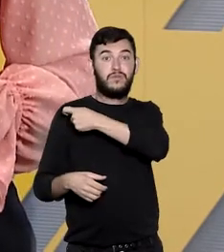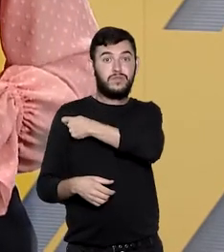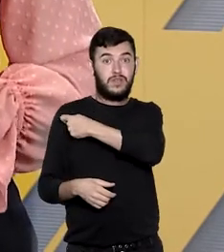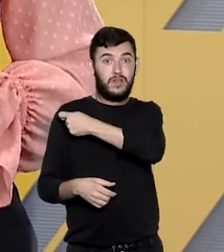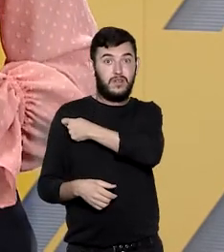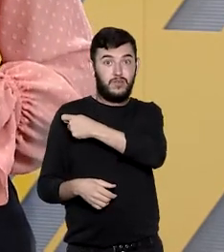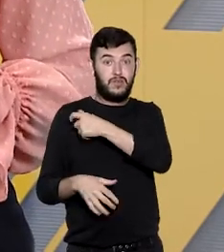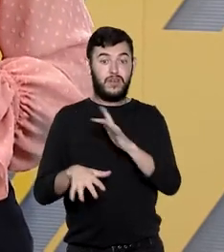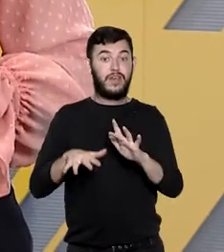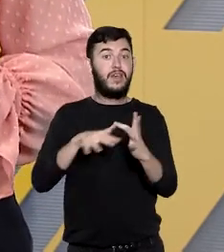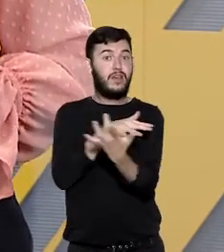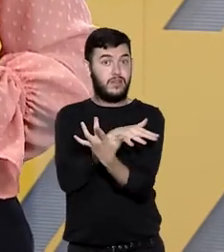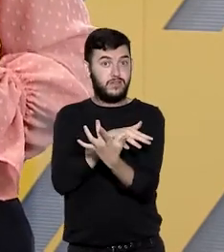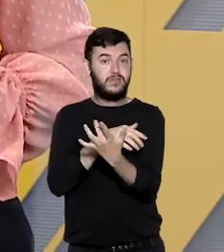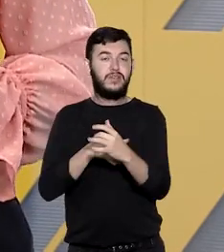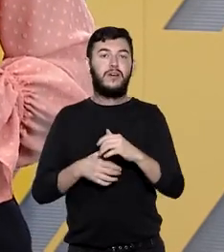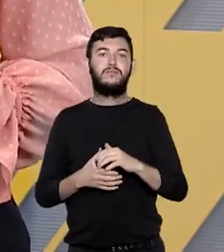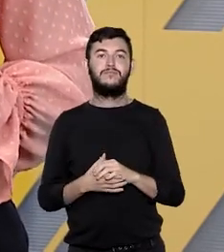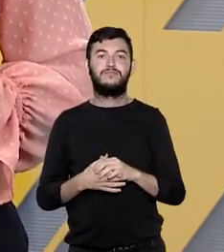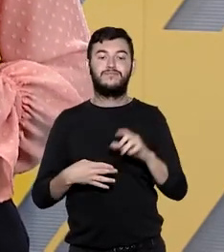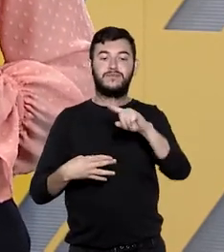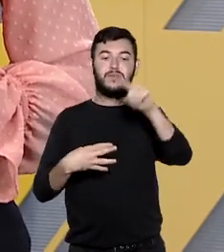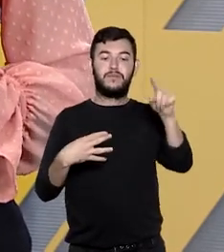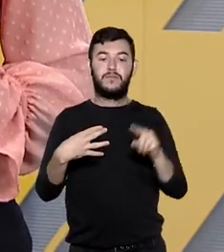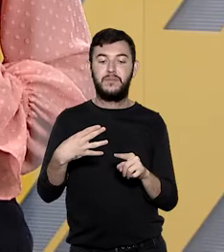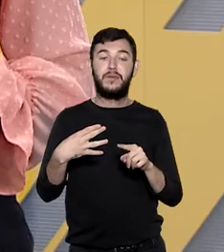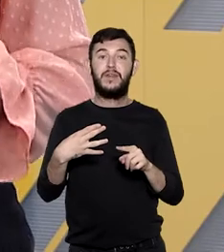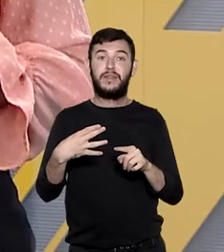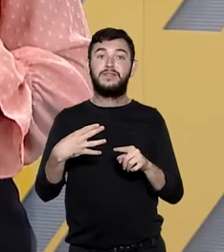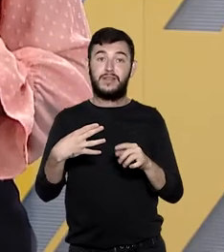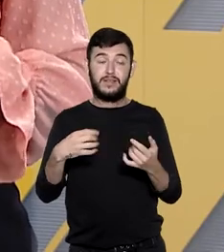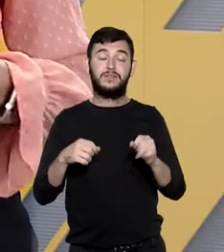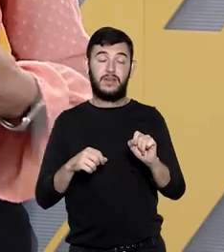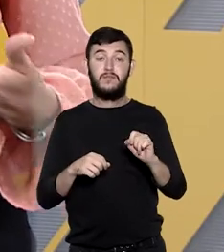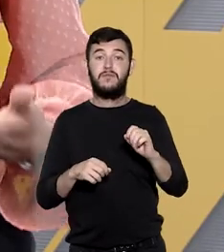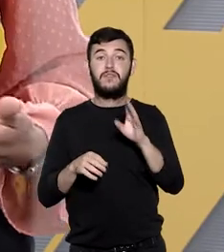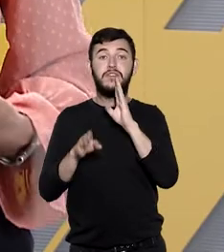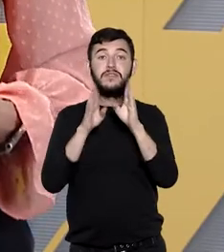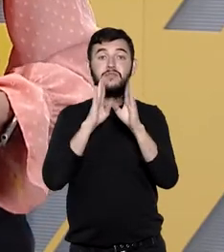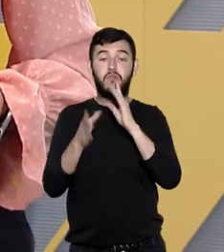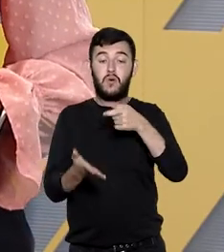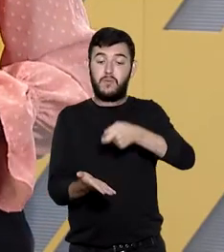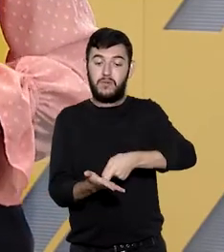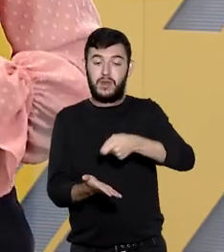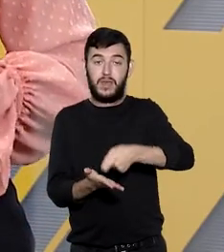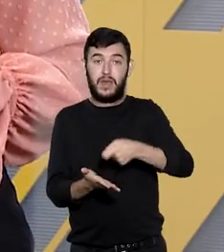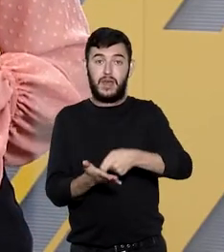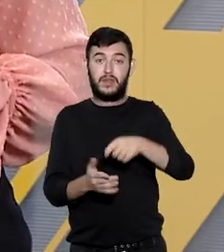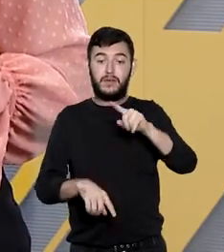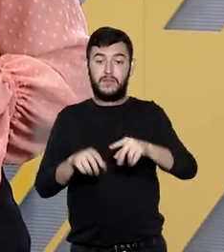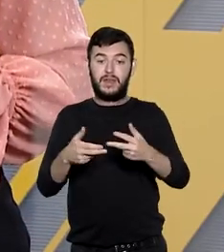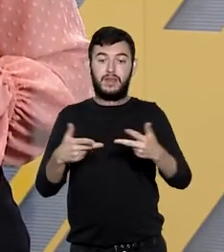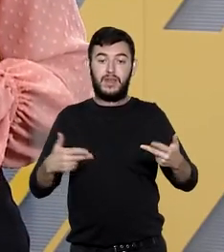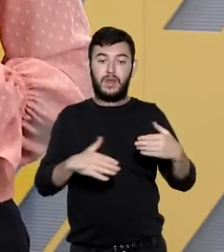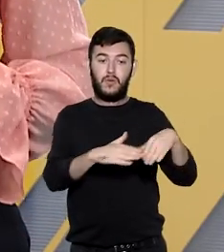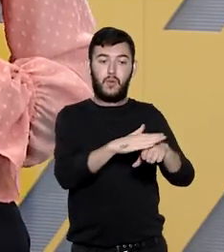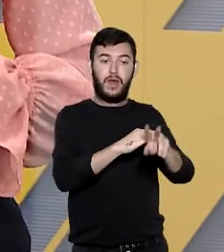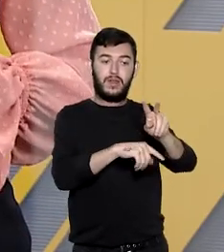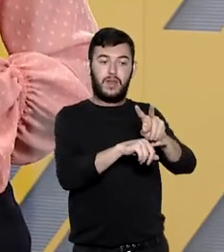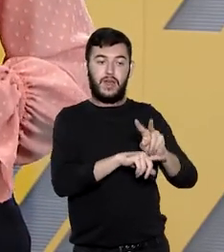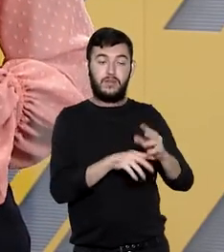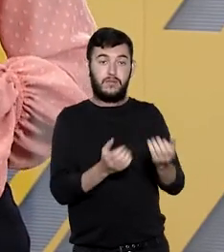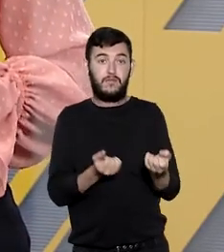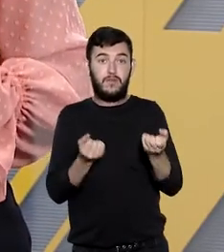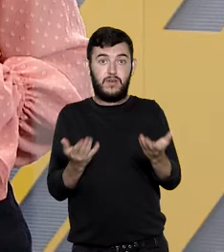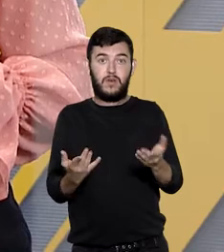de redes sociais. Na primeira instância, o Facebook foi obrigado a fornecer material armazenado nos servidores para o andamento